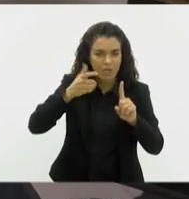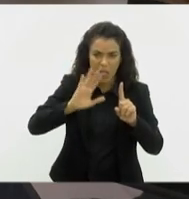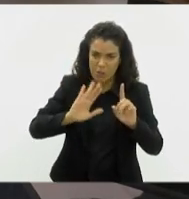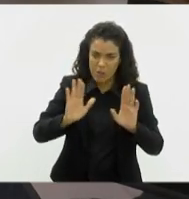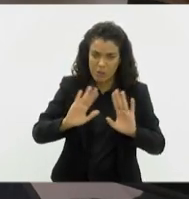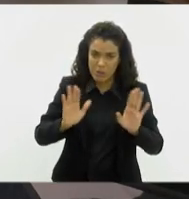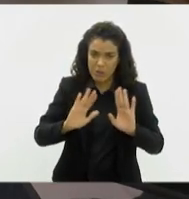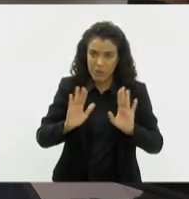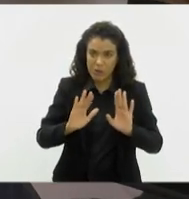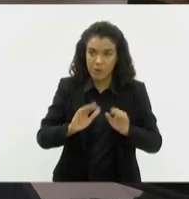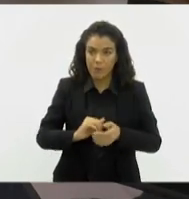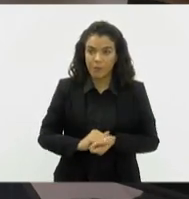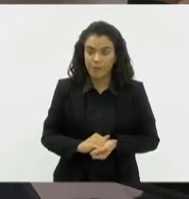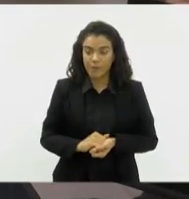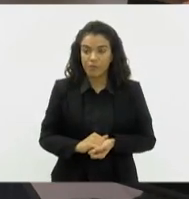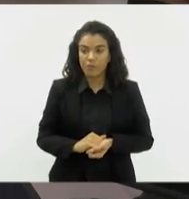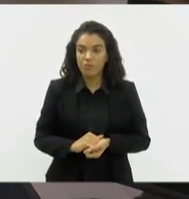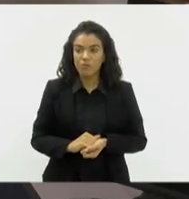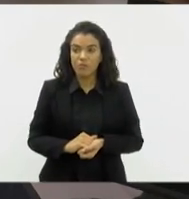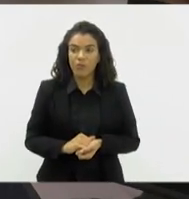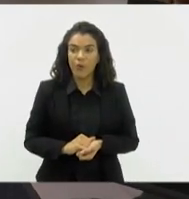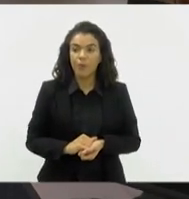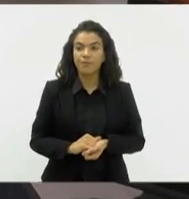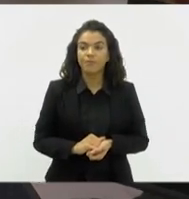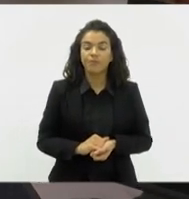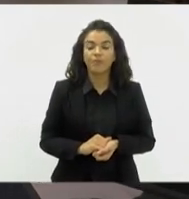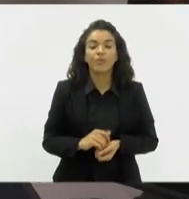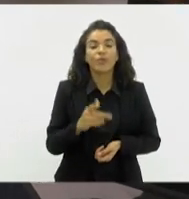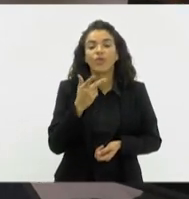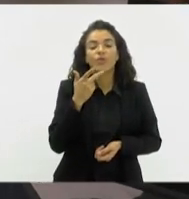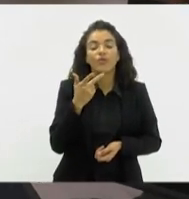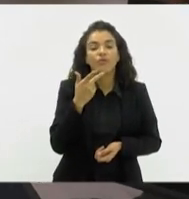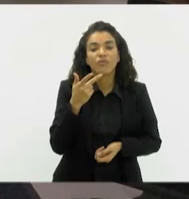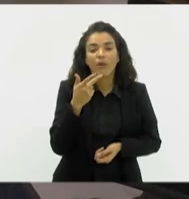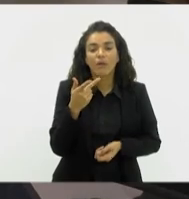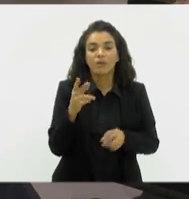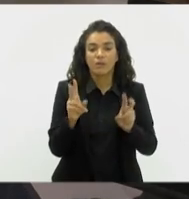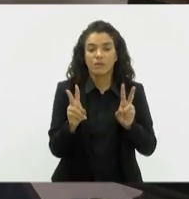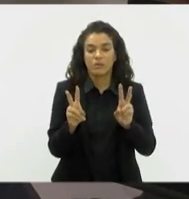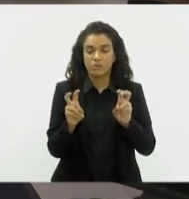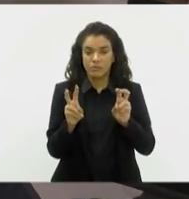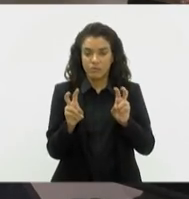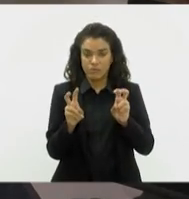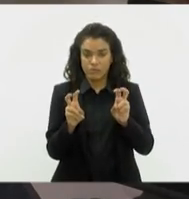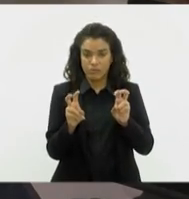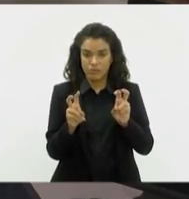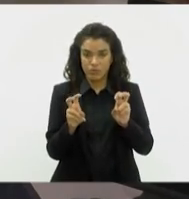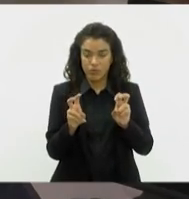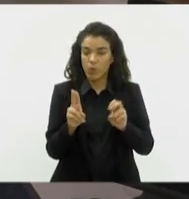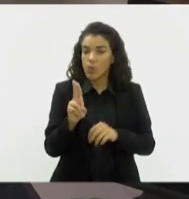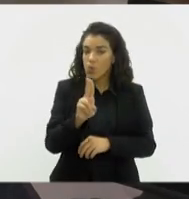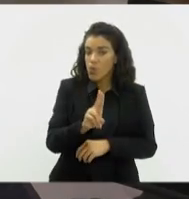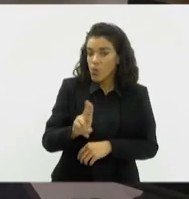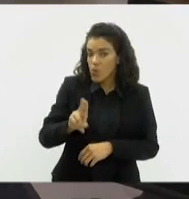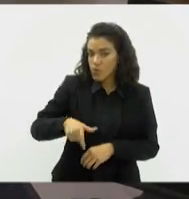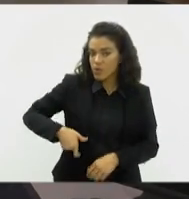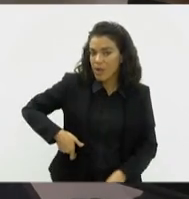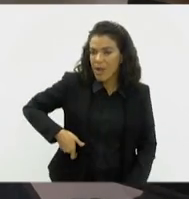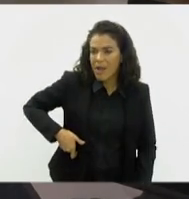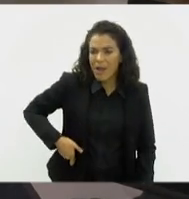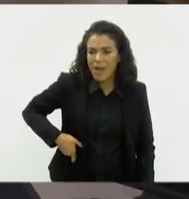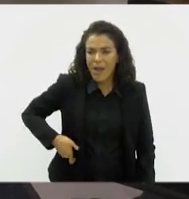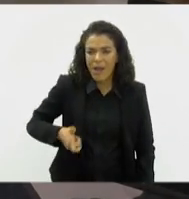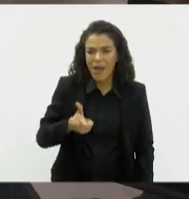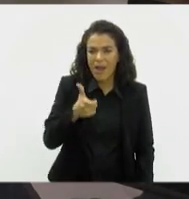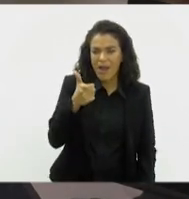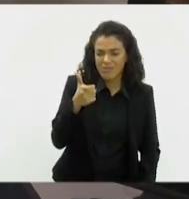por tentativa de latrocínio. O que eu estou me apegando é em relação ao uso da arma, que ele não ficou